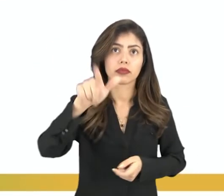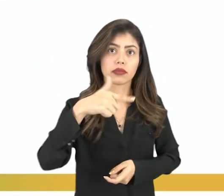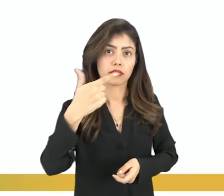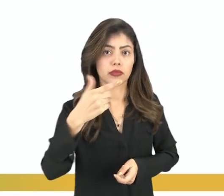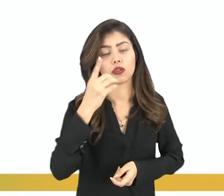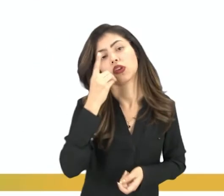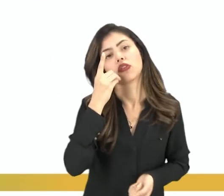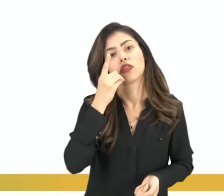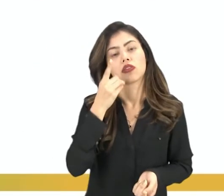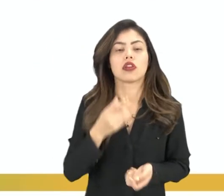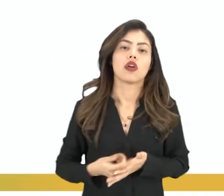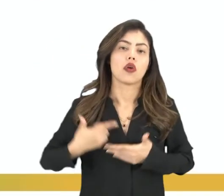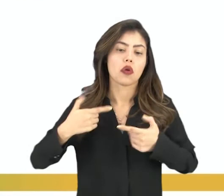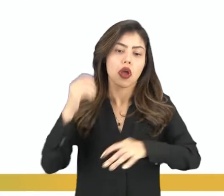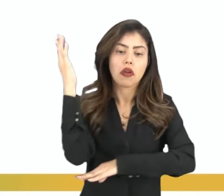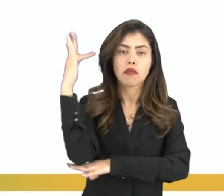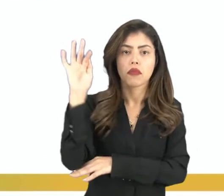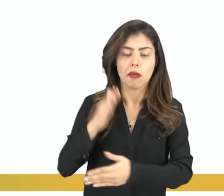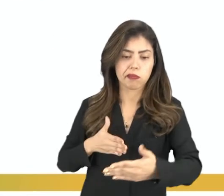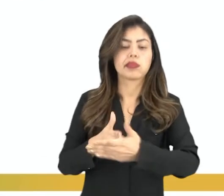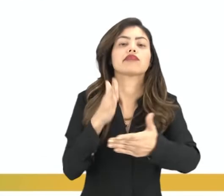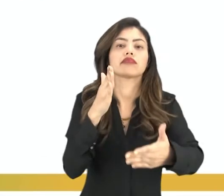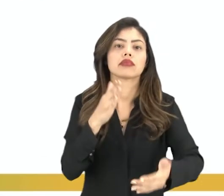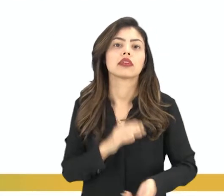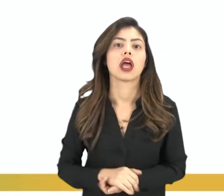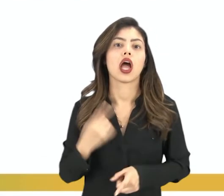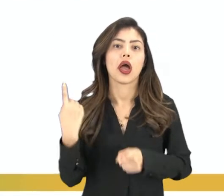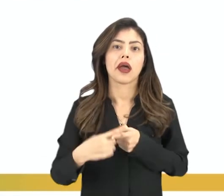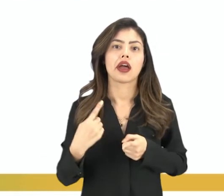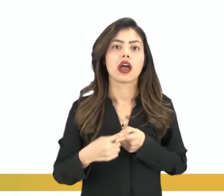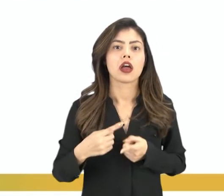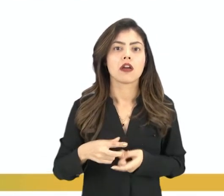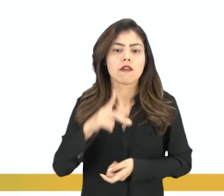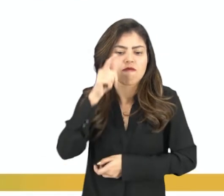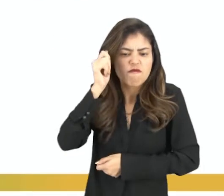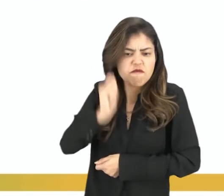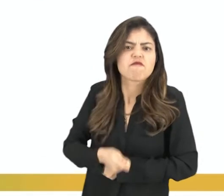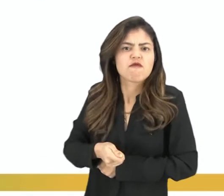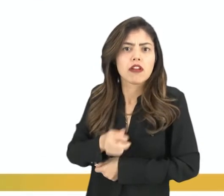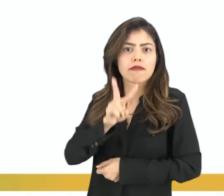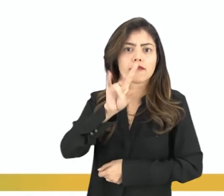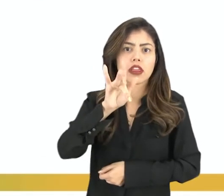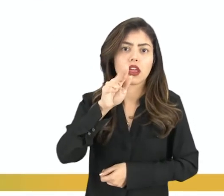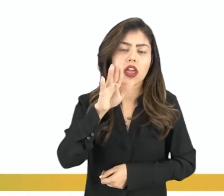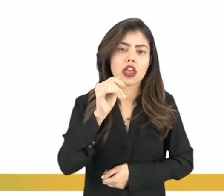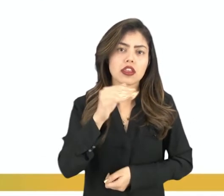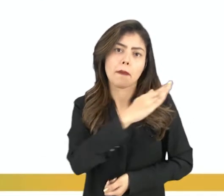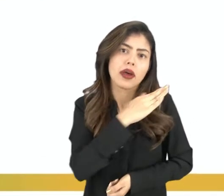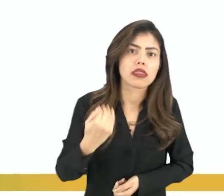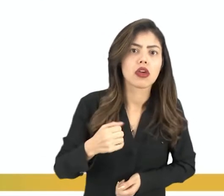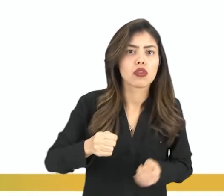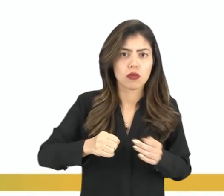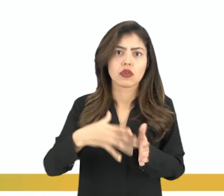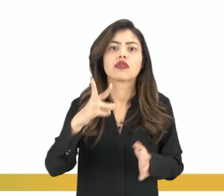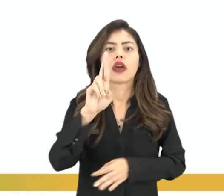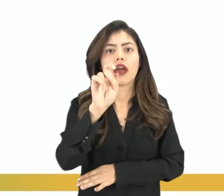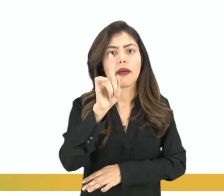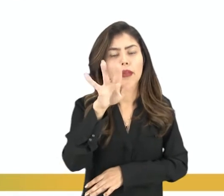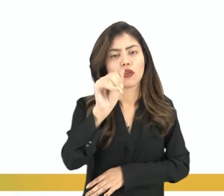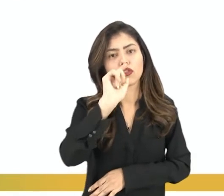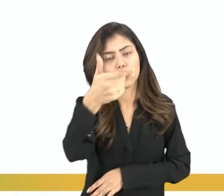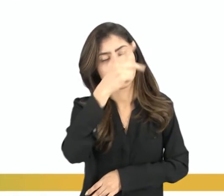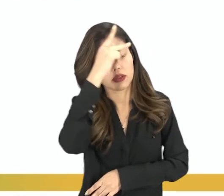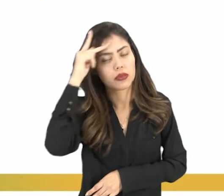seguinte, o exército francês revidou com uma terrível vingança, executando centenas de rebeldes e muitas